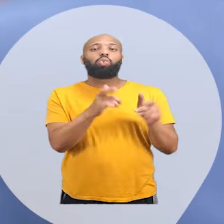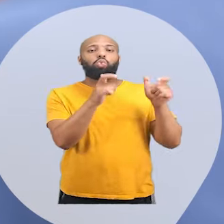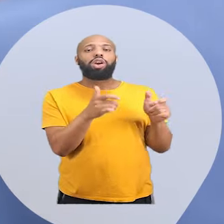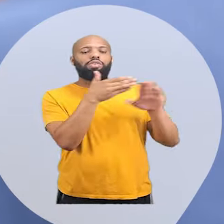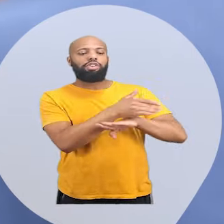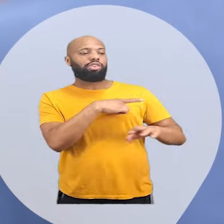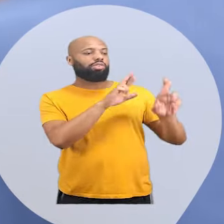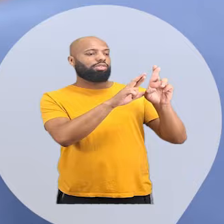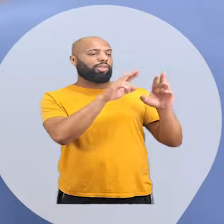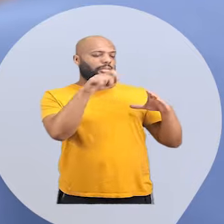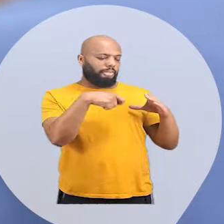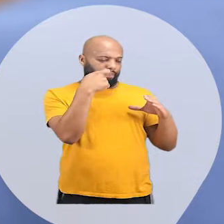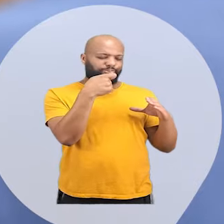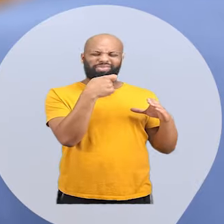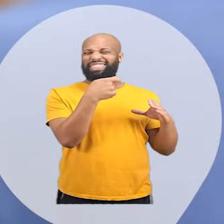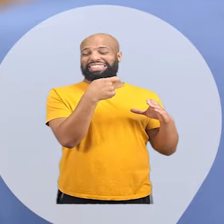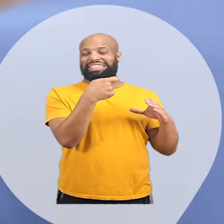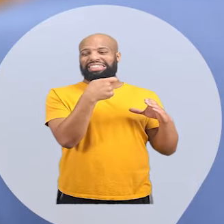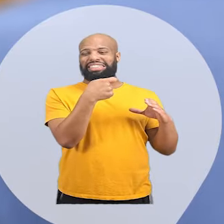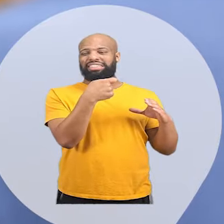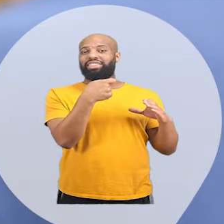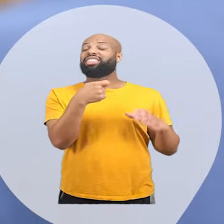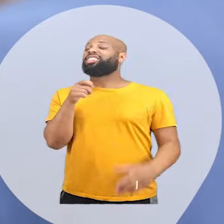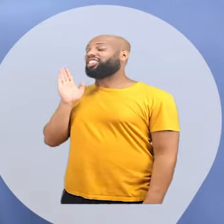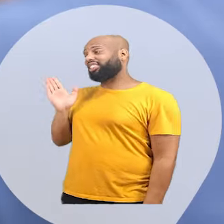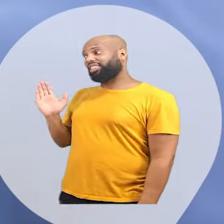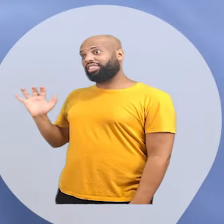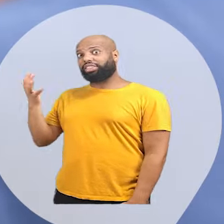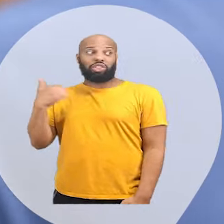com uma expectativa na hora que provou um não é tão bom